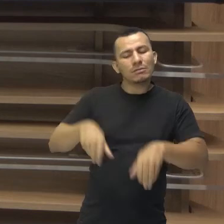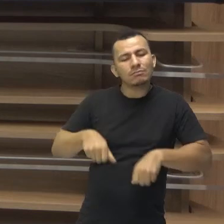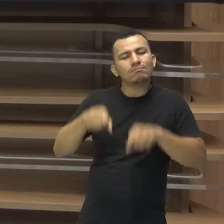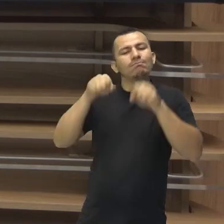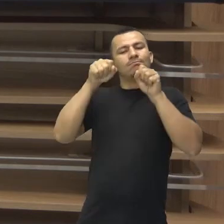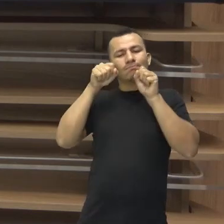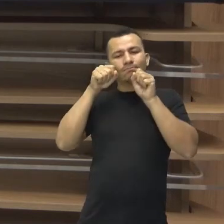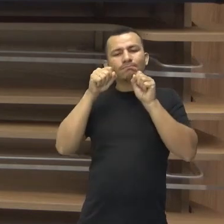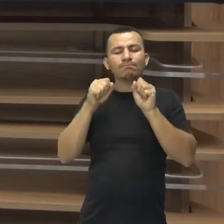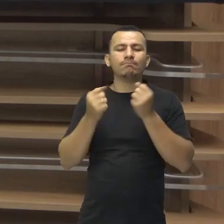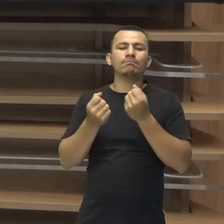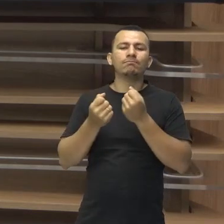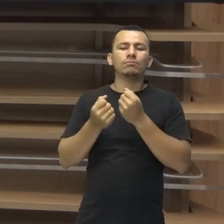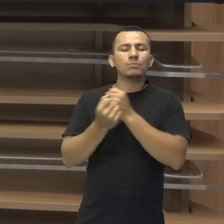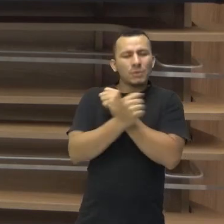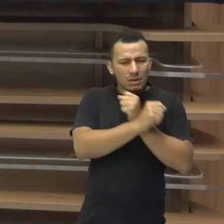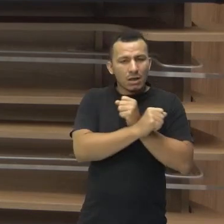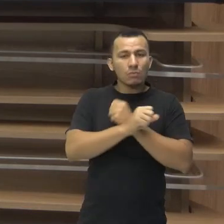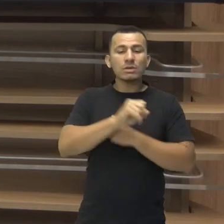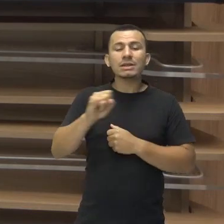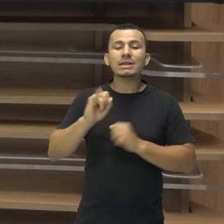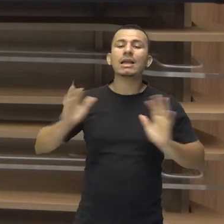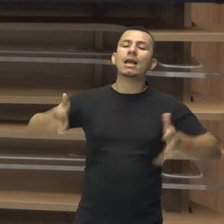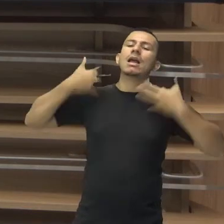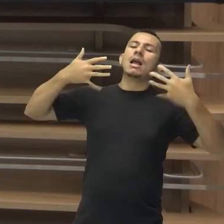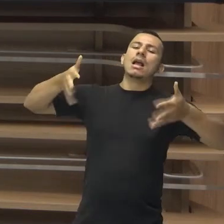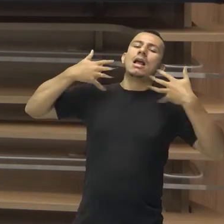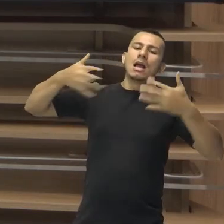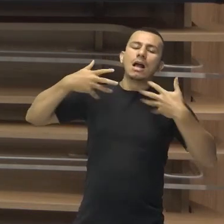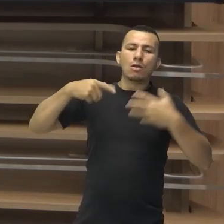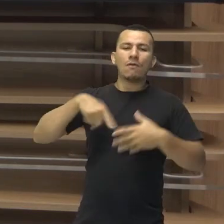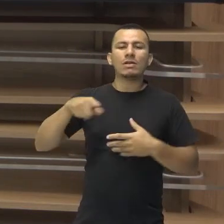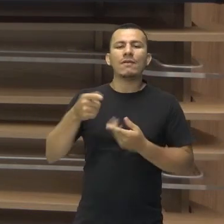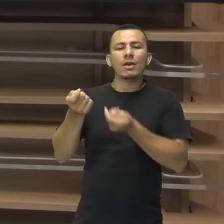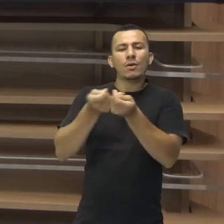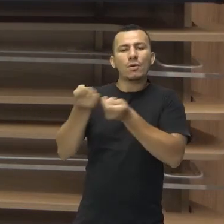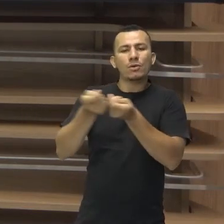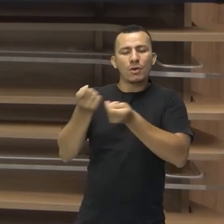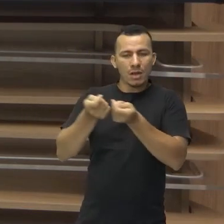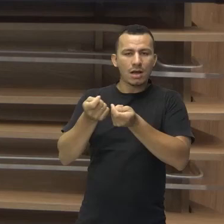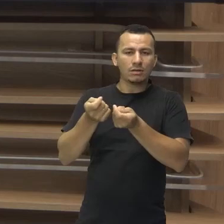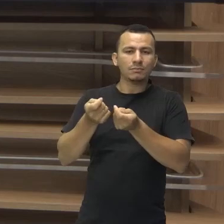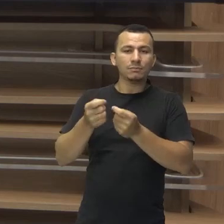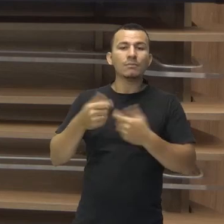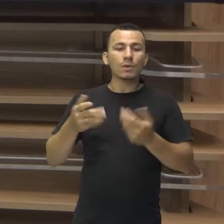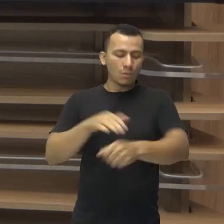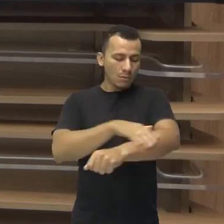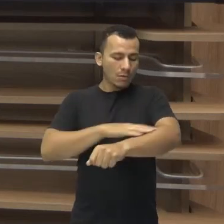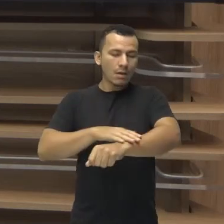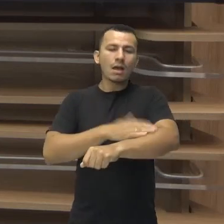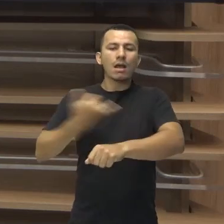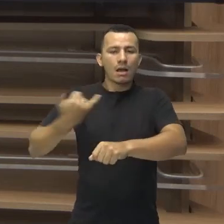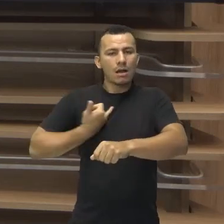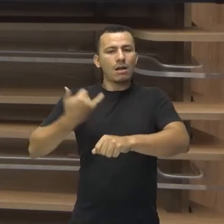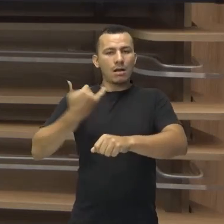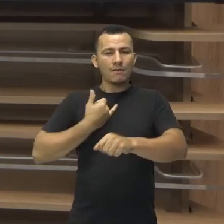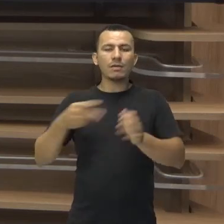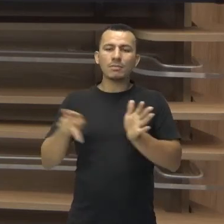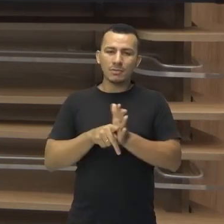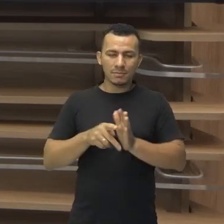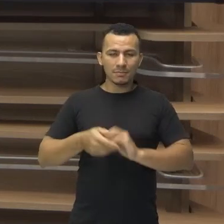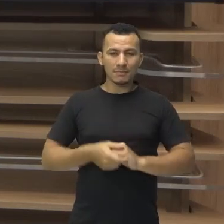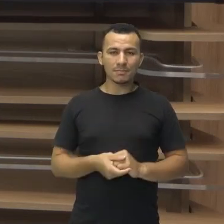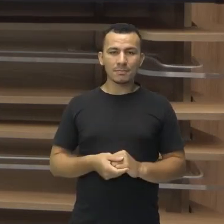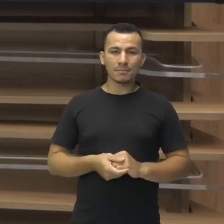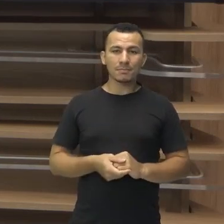né? um agasalho. Se estiver muito quente, você vai tentar ali regular a temperatura. Então são os termorreceptores presentes aí na nossa